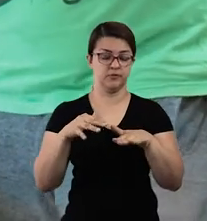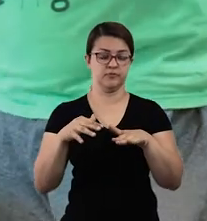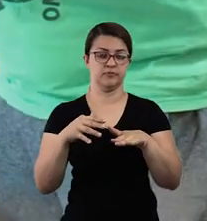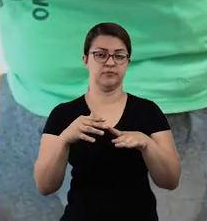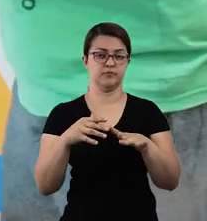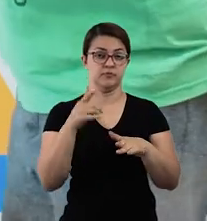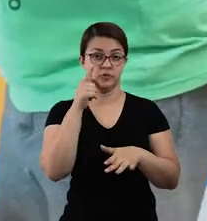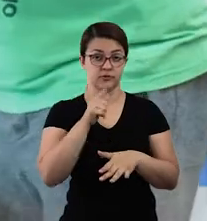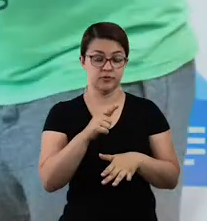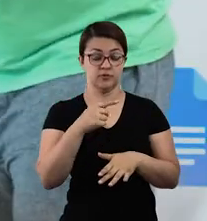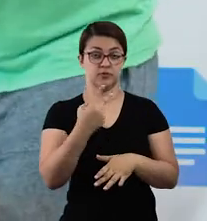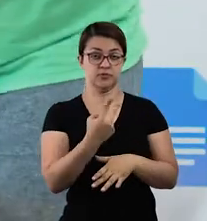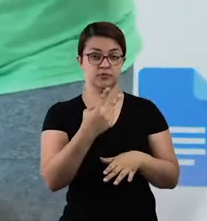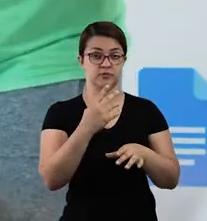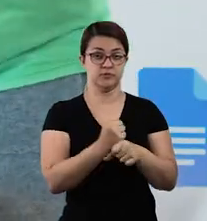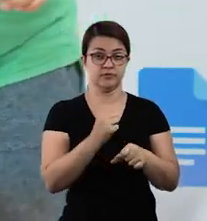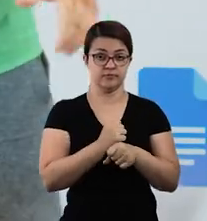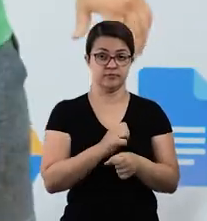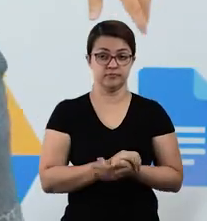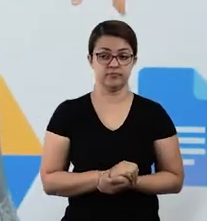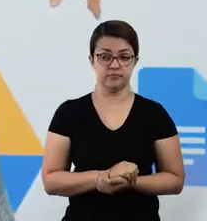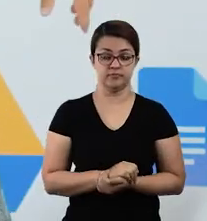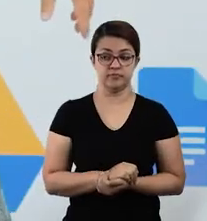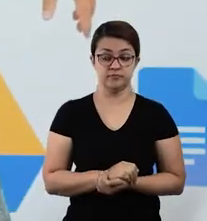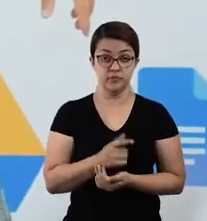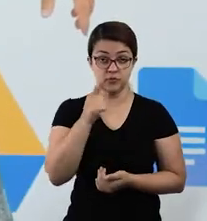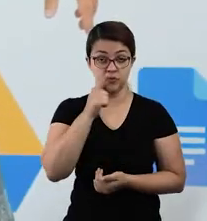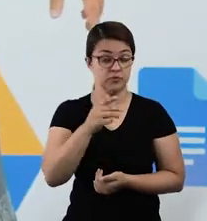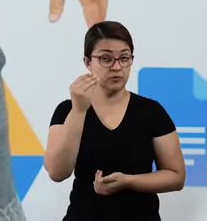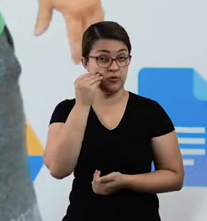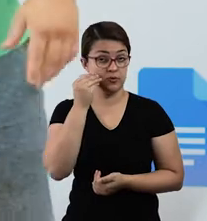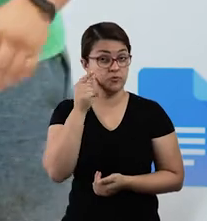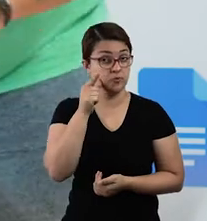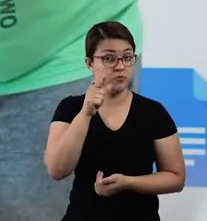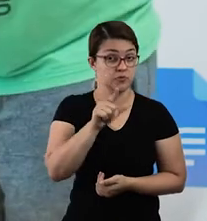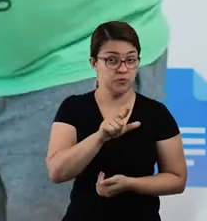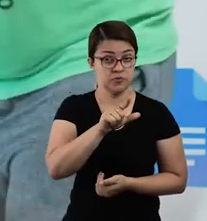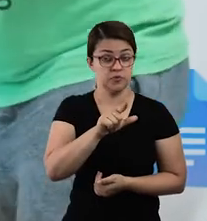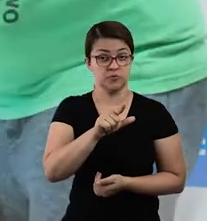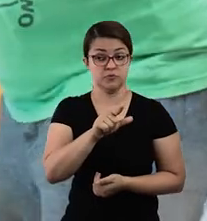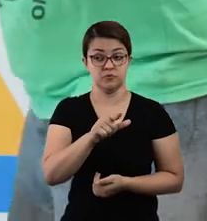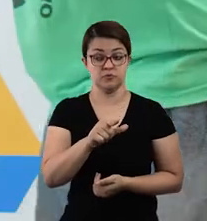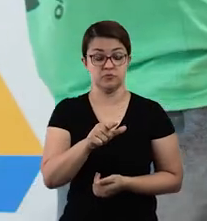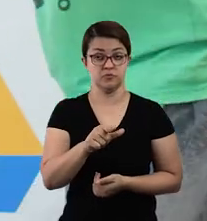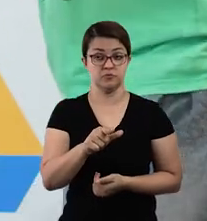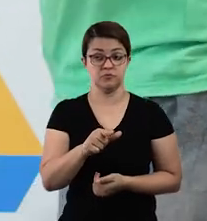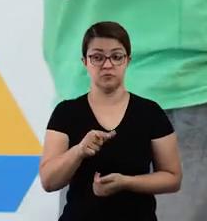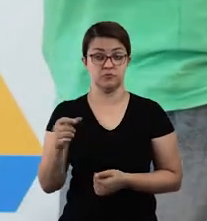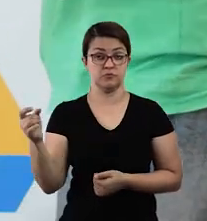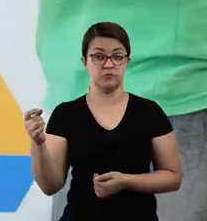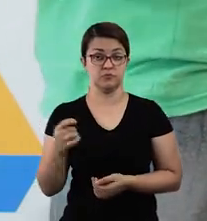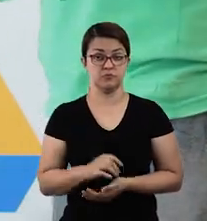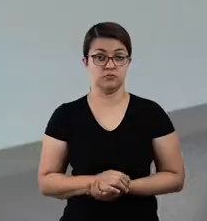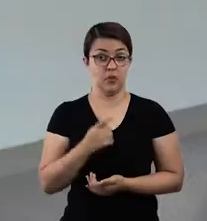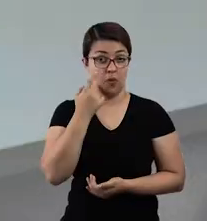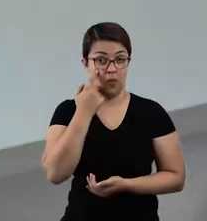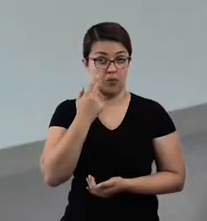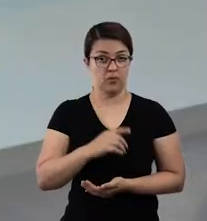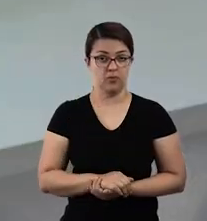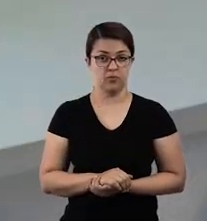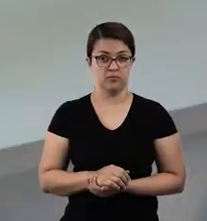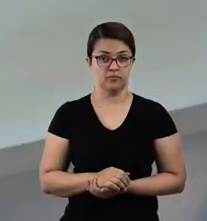tá? Aí uma próxima pessoa vai jogar, você acrescenta a garrafa novamente e faz o movimento novamente, tá? Aqui,